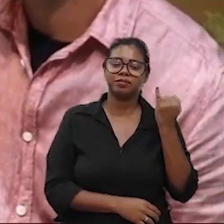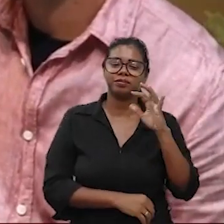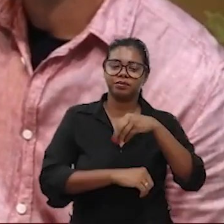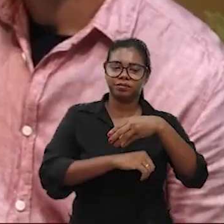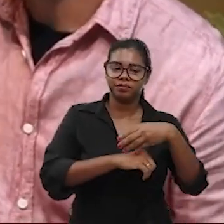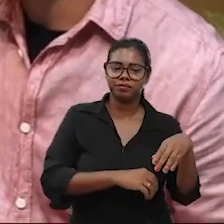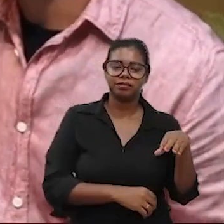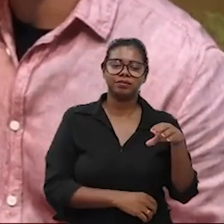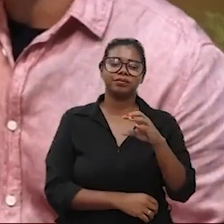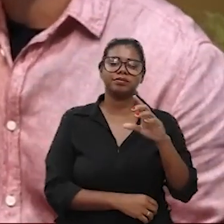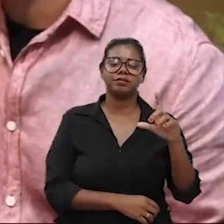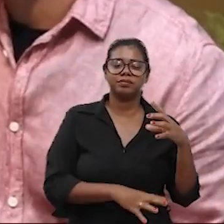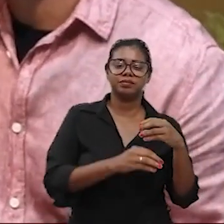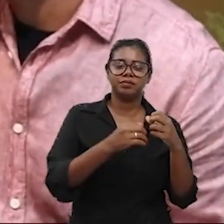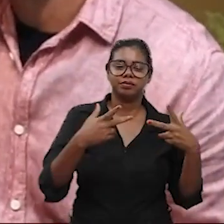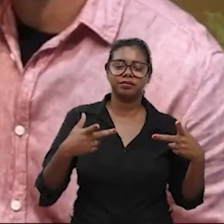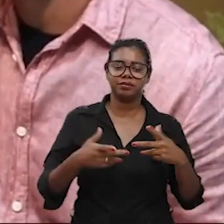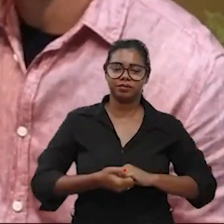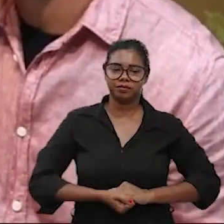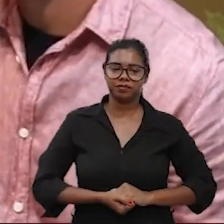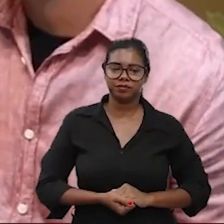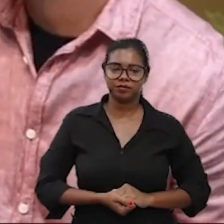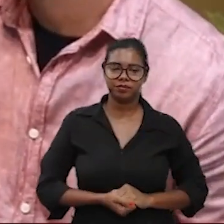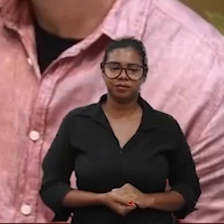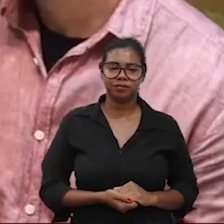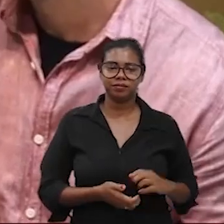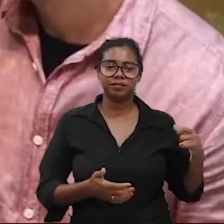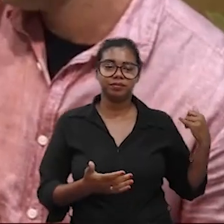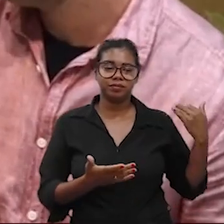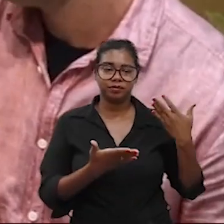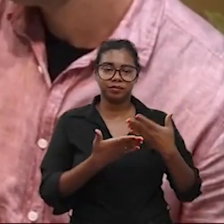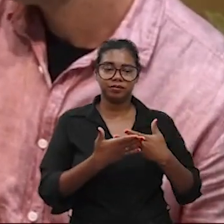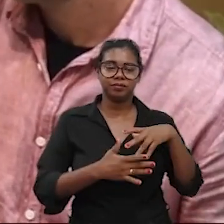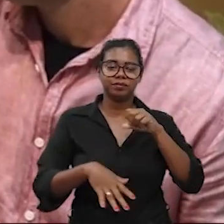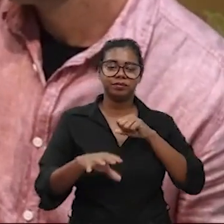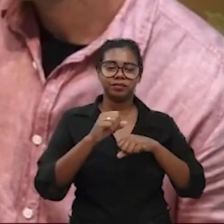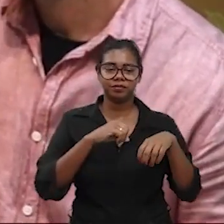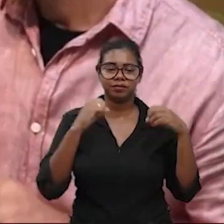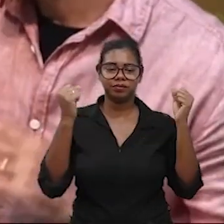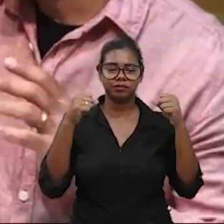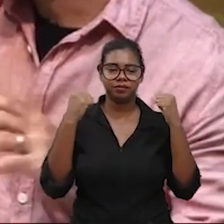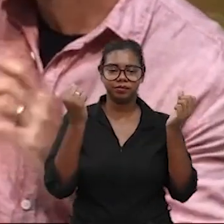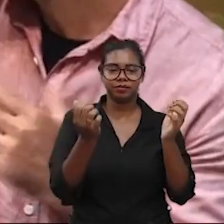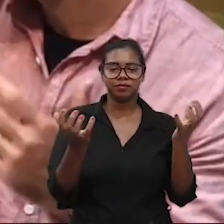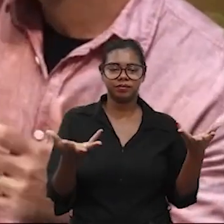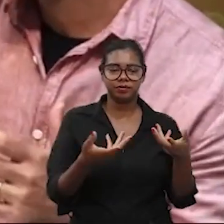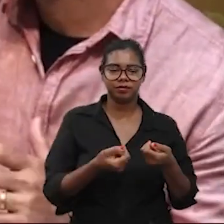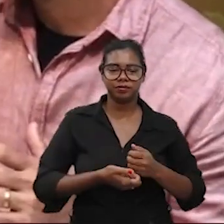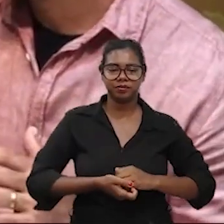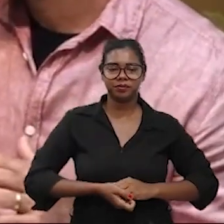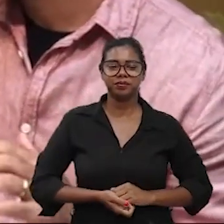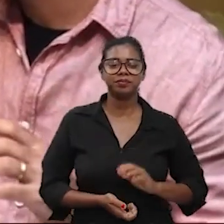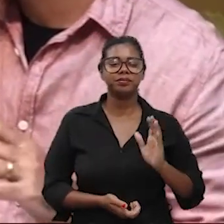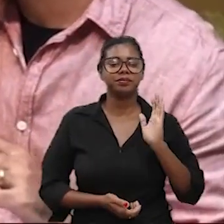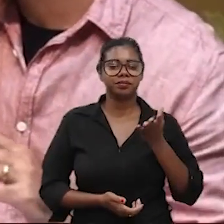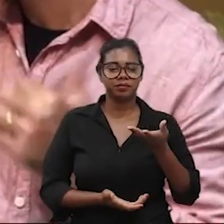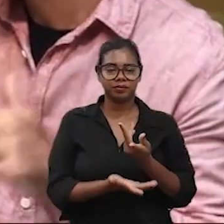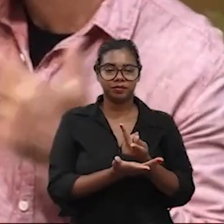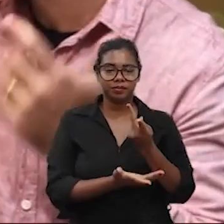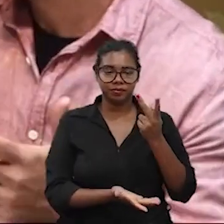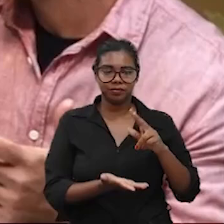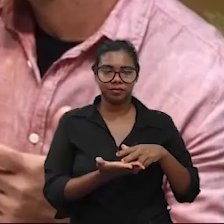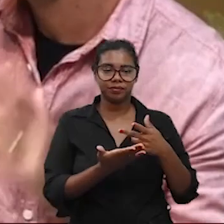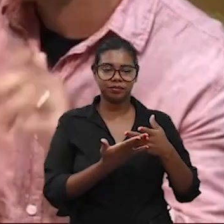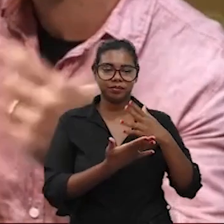recursos. Sim, sim. É como você falou, né? Com o tempo você vai adquirindo algumas habilidades. Exatamente. Já aconteceu de você interpretar o show